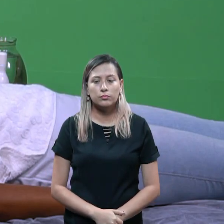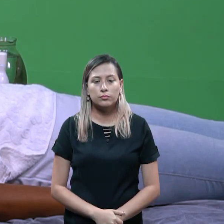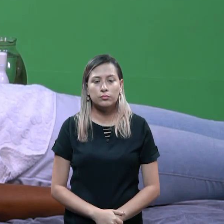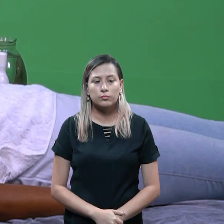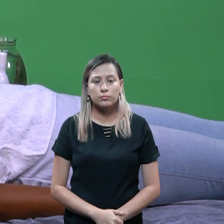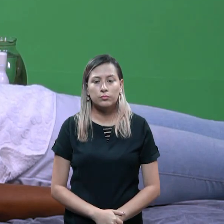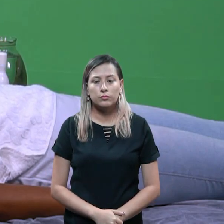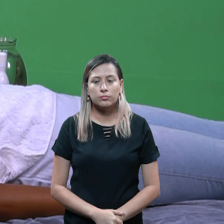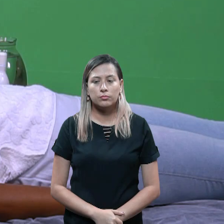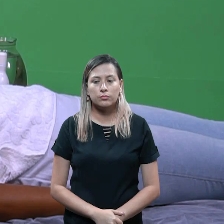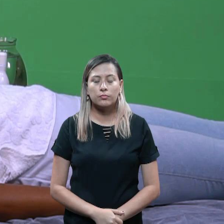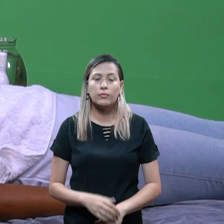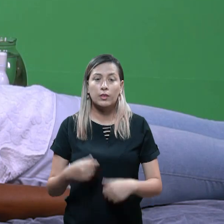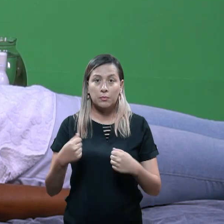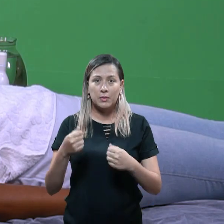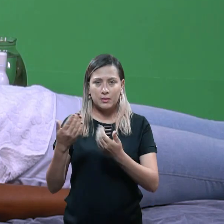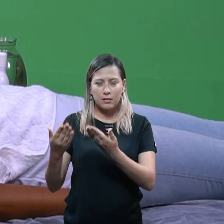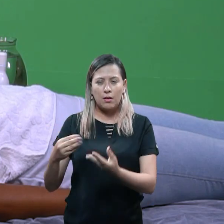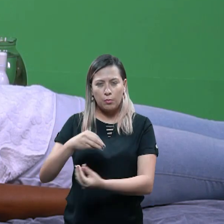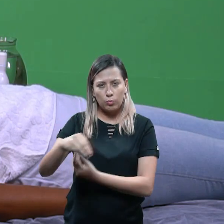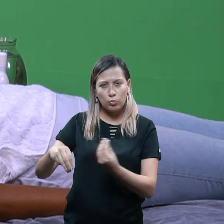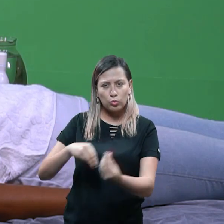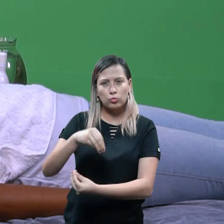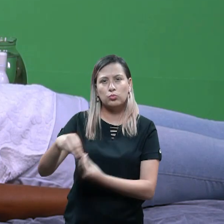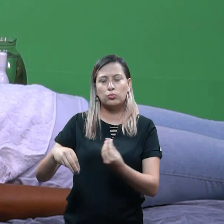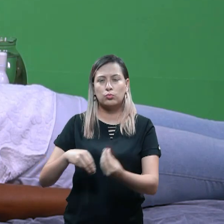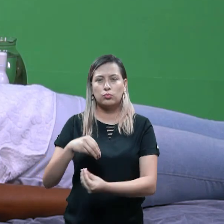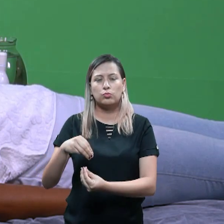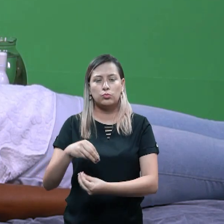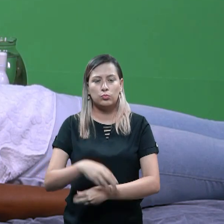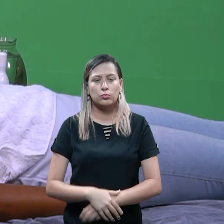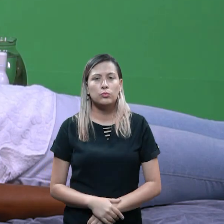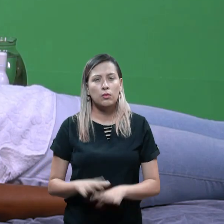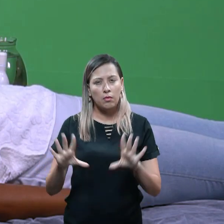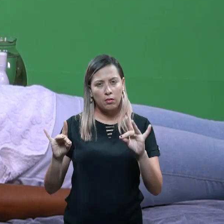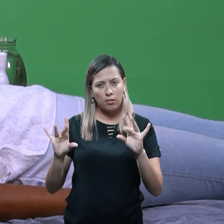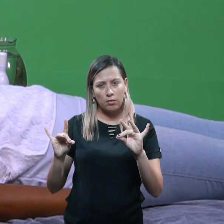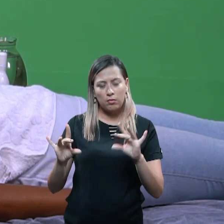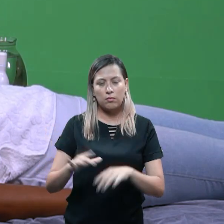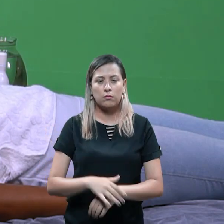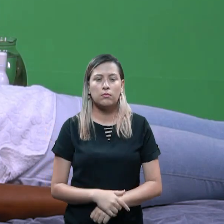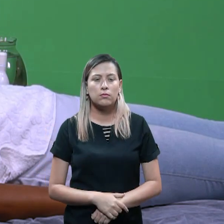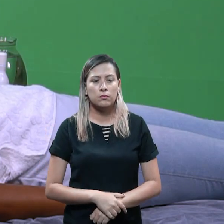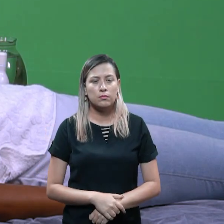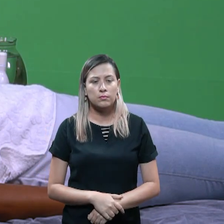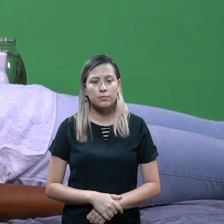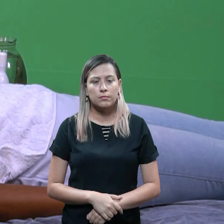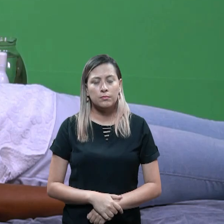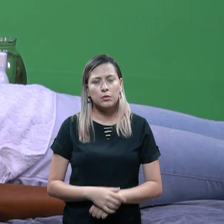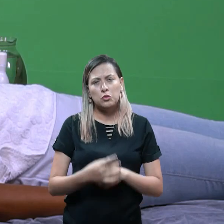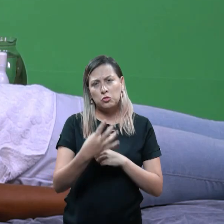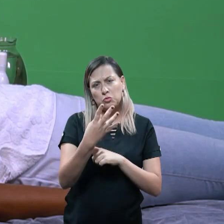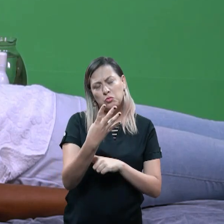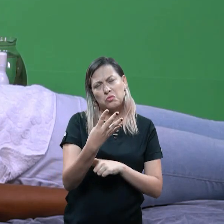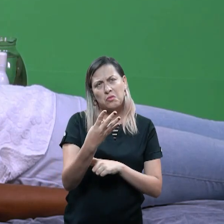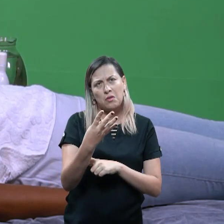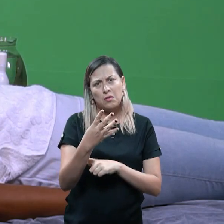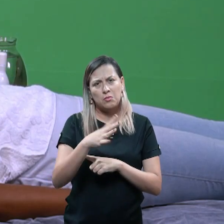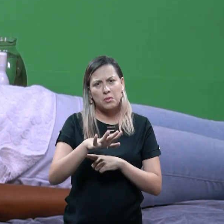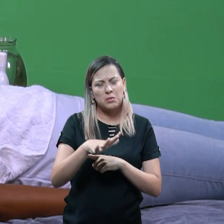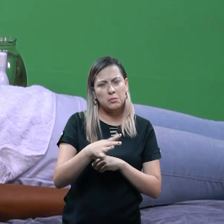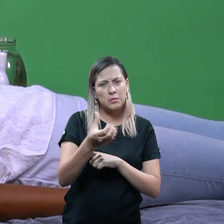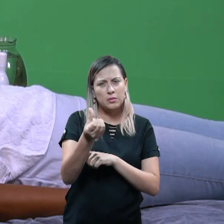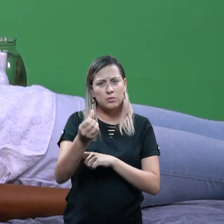Ela tem que ficar pastosa. Vou colocar mais uma gota. Então, vai de 4 a 6 gotas.